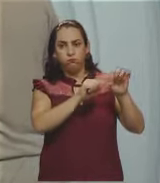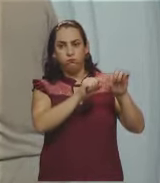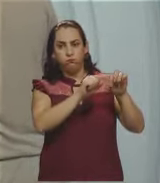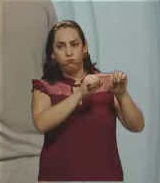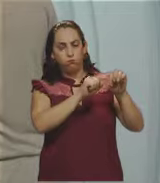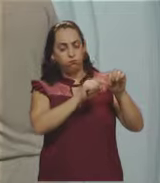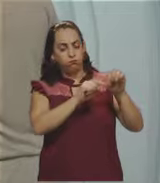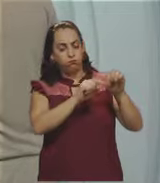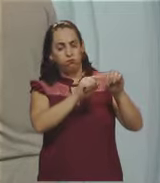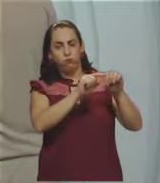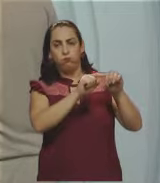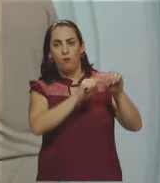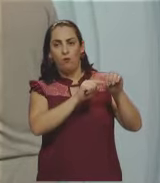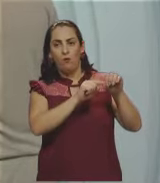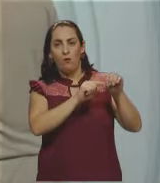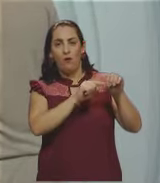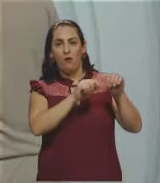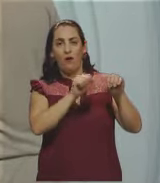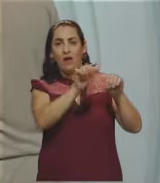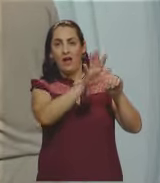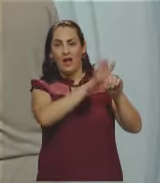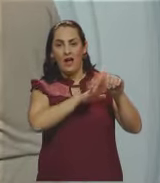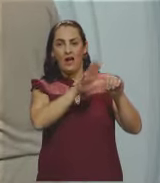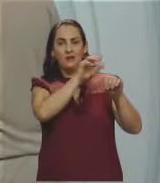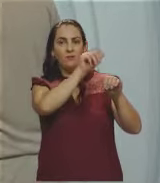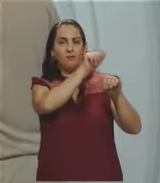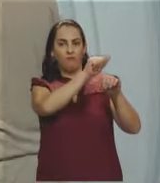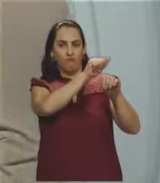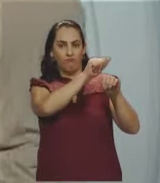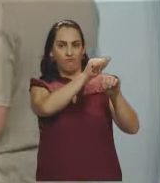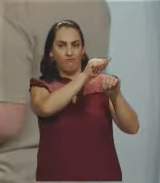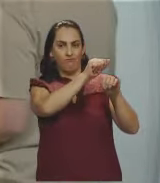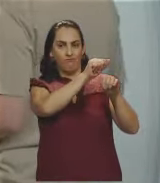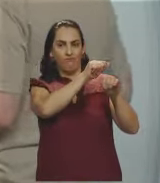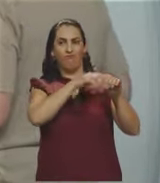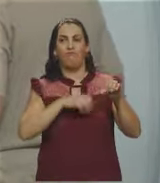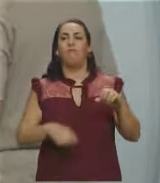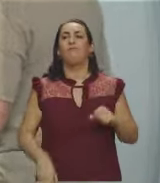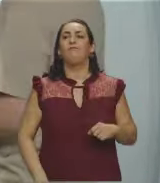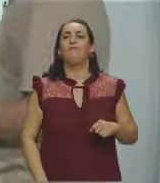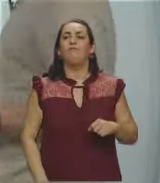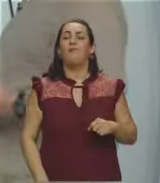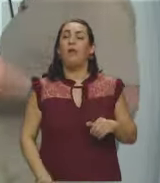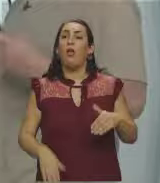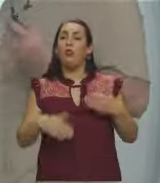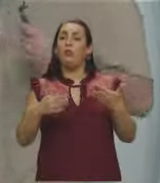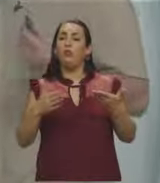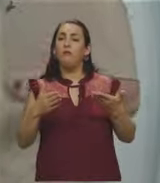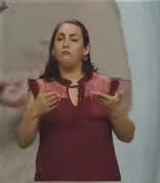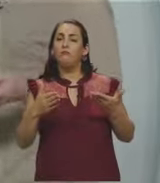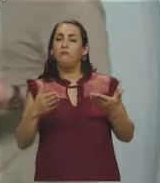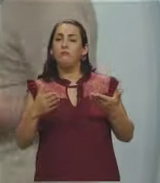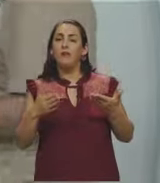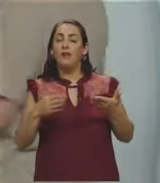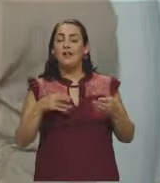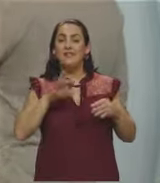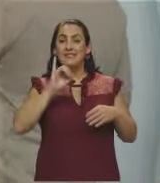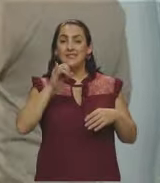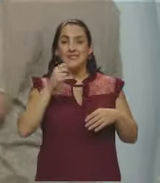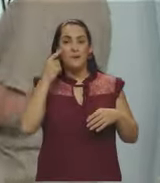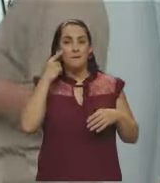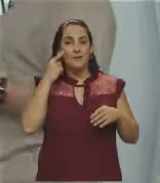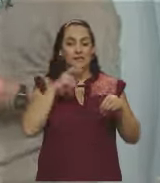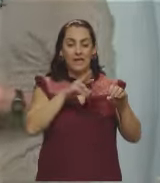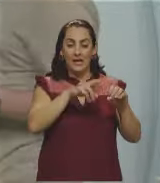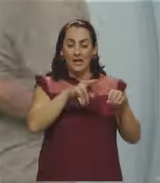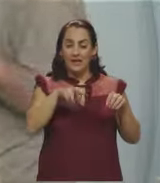de seção transversal que nós chamamos de A, ok? Então, quando a gente fala da resistência em um fio, a